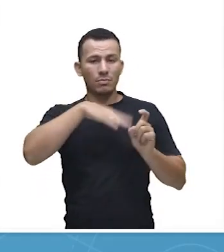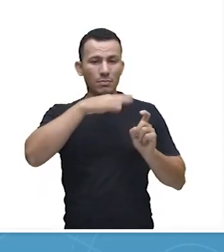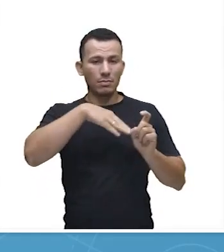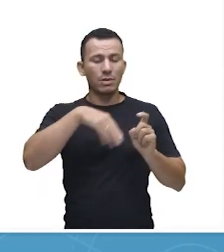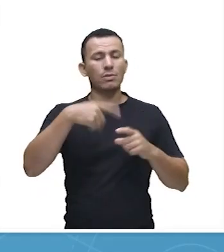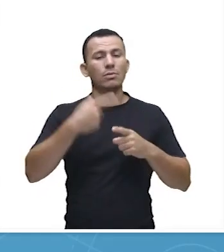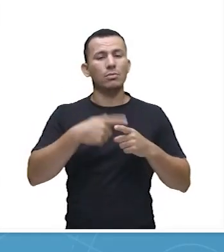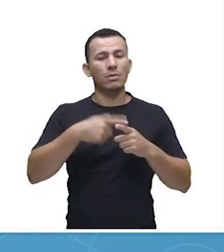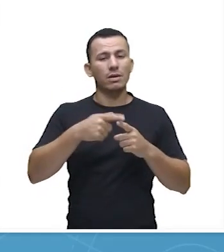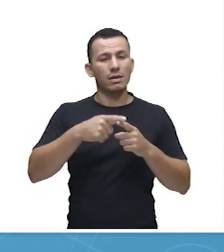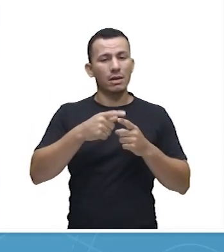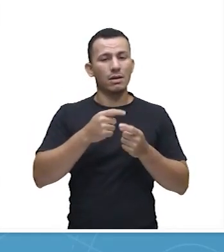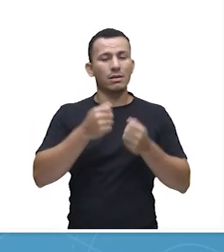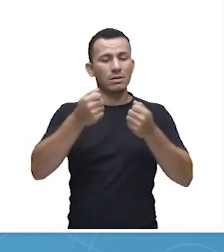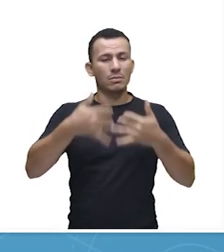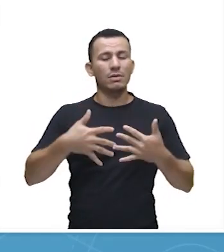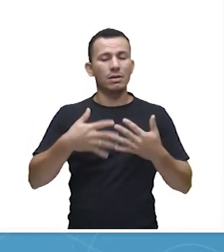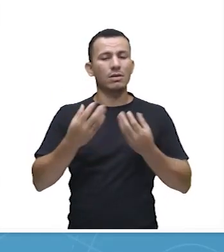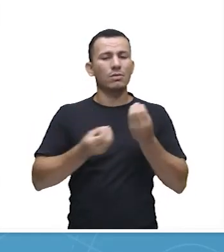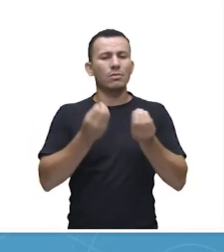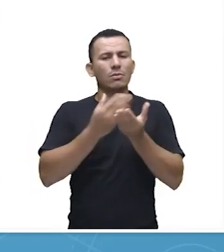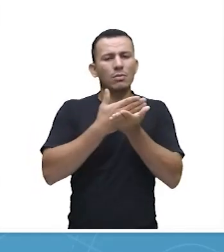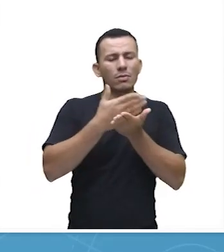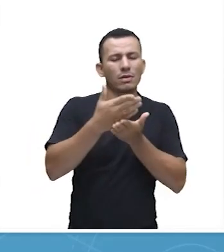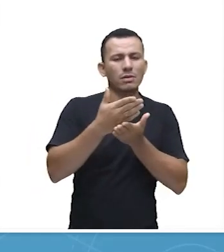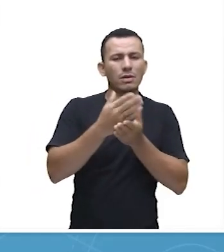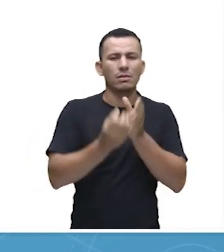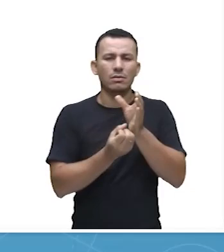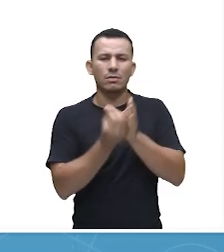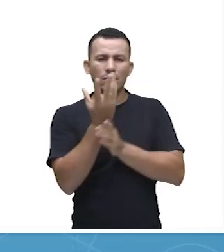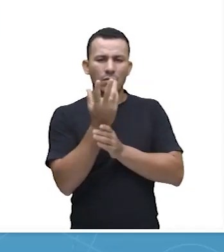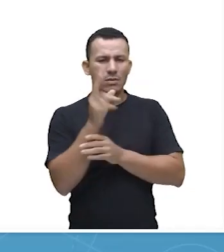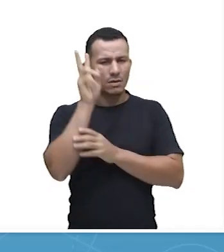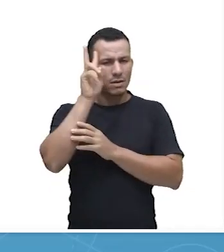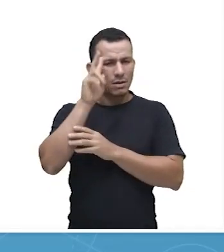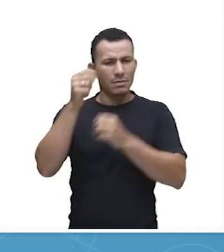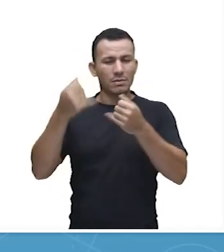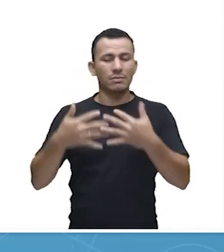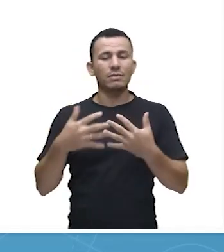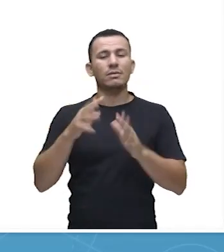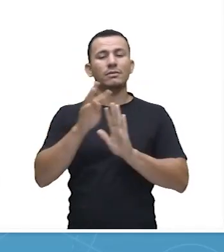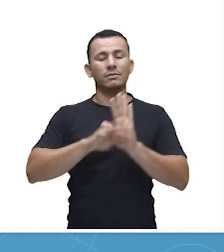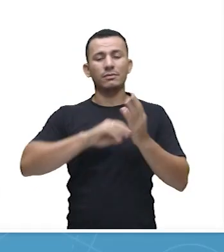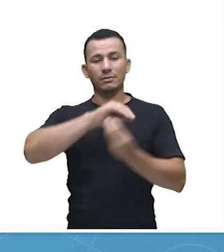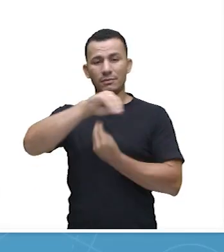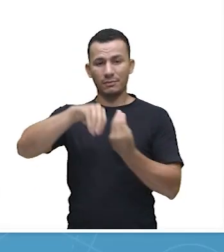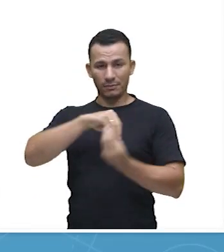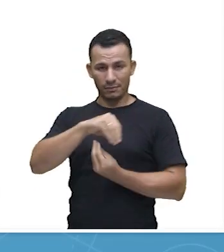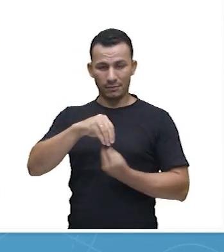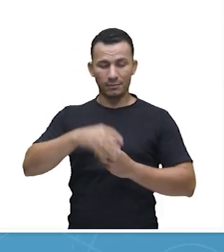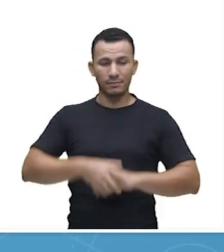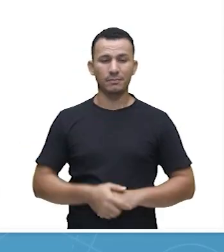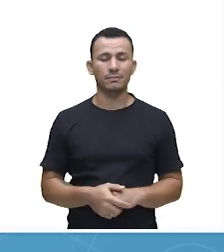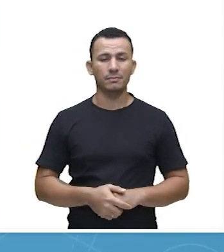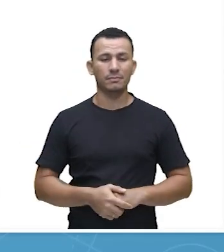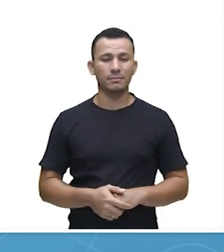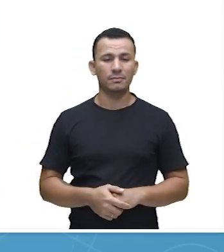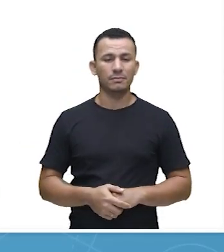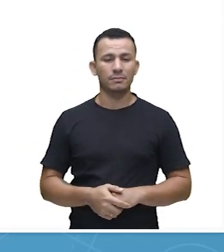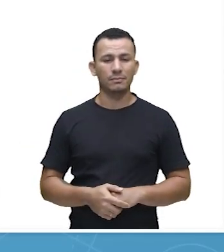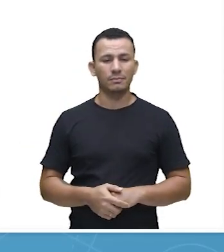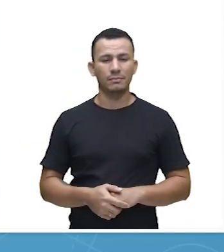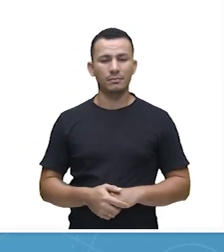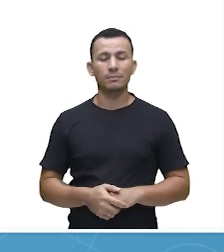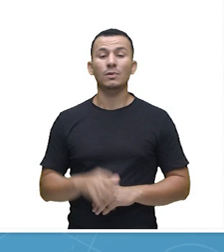explicando origens. E como eu disse, esse texto vai misturar. Só que aí, olha só o final, não é? Debaixo